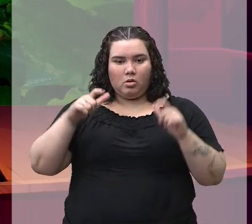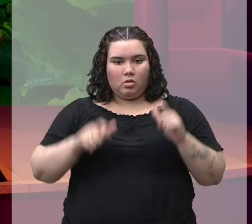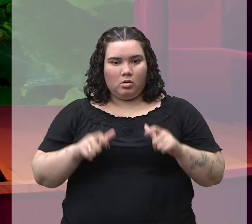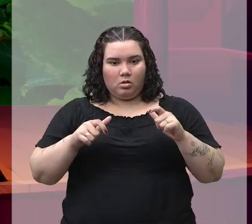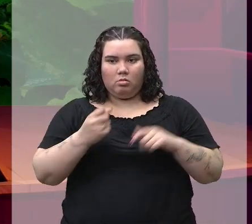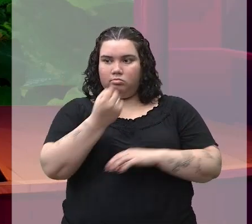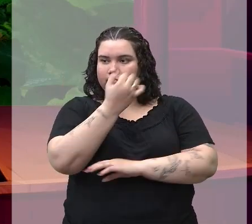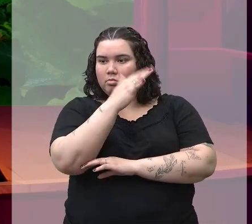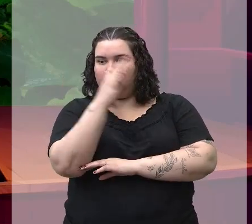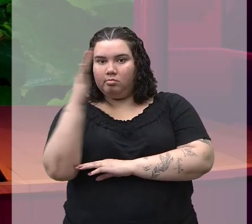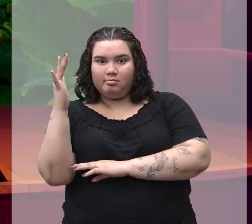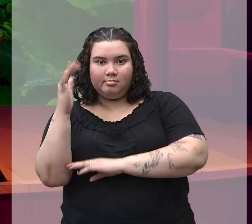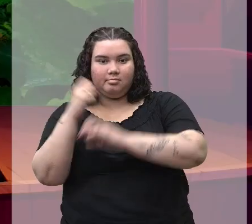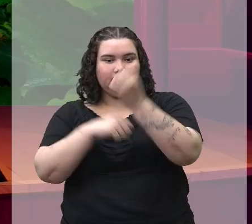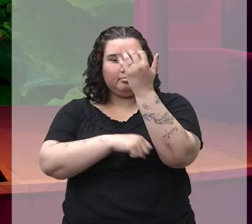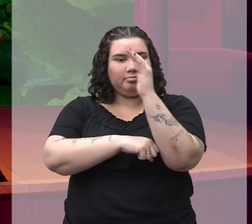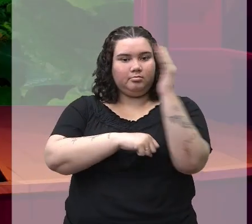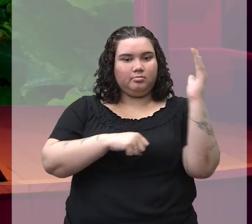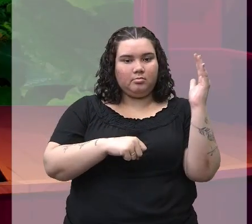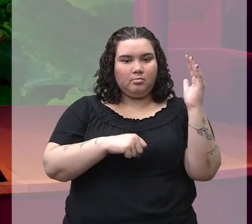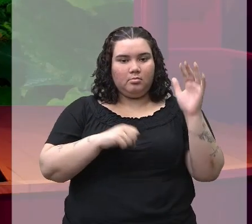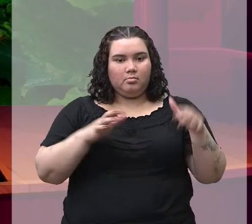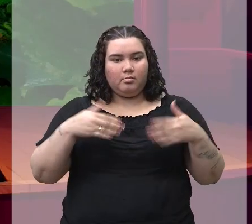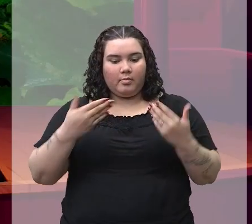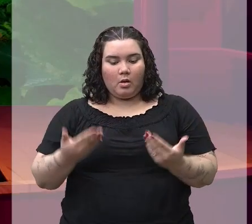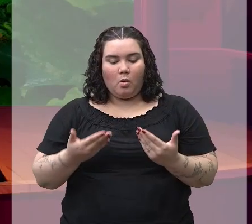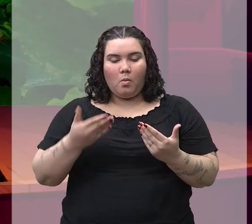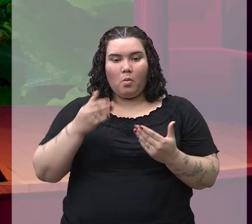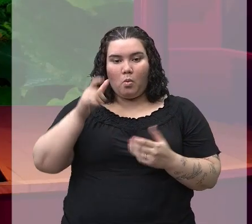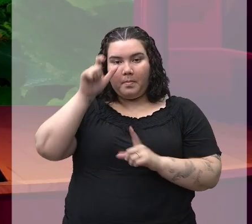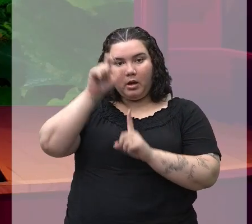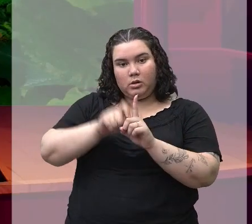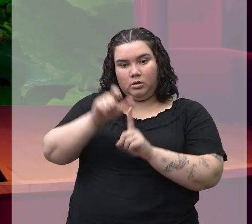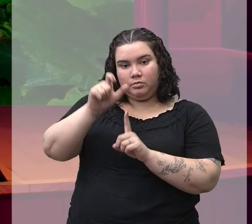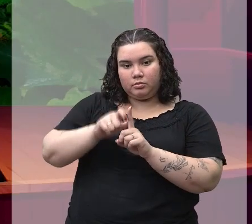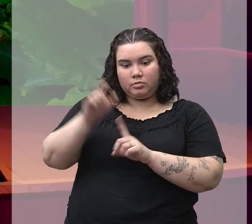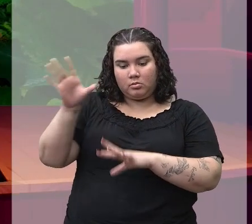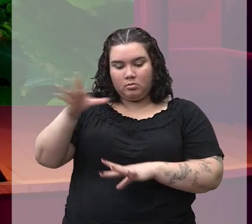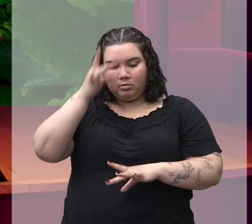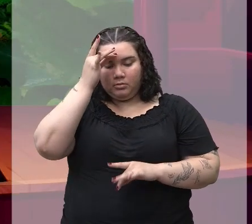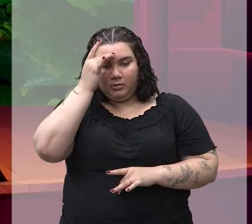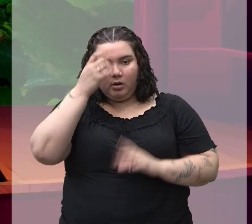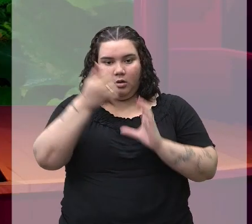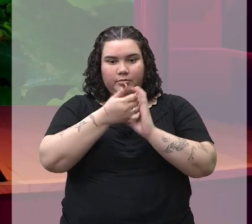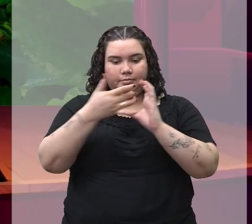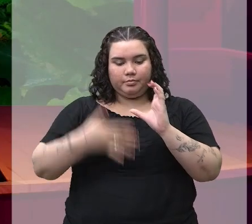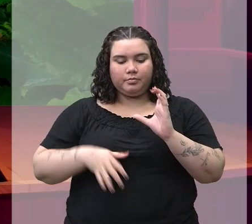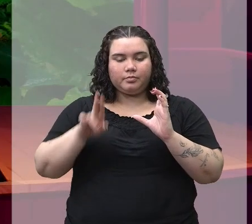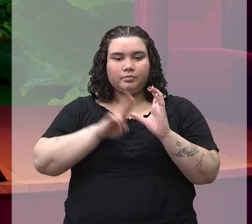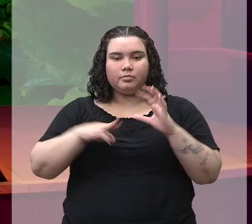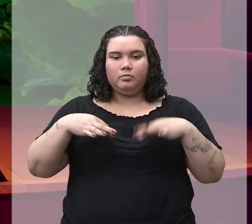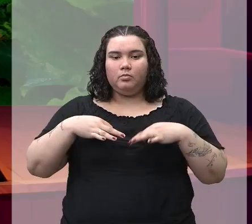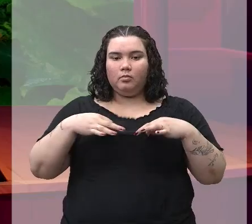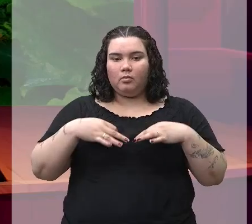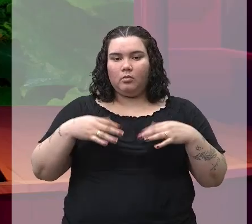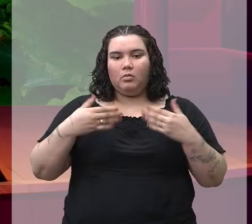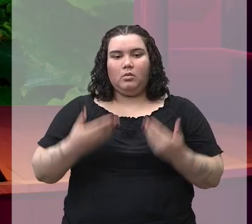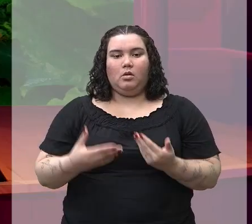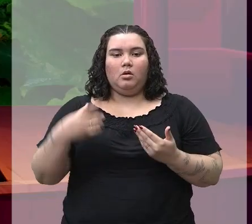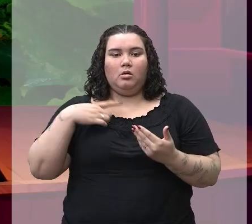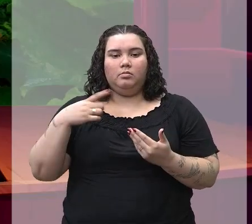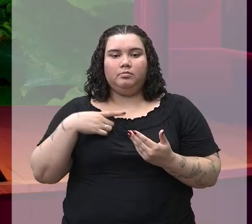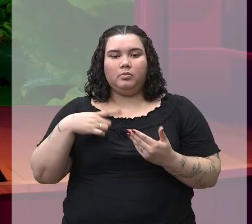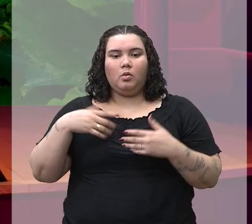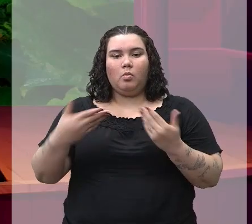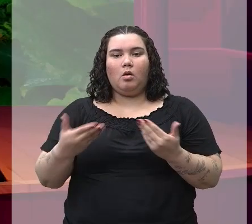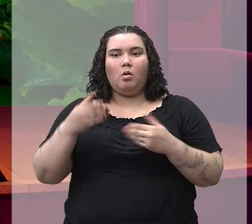de floresta. Então, o personagem ele tem que estar caracterizado ali com o tempo que essa